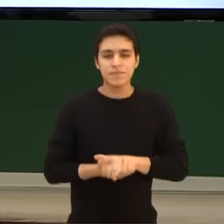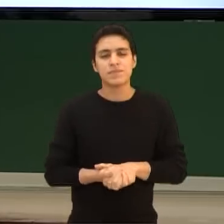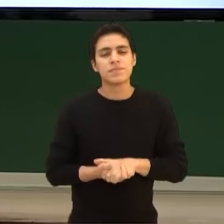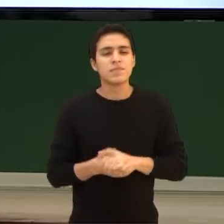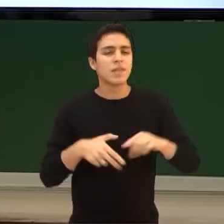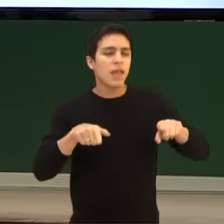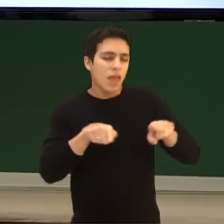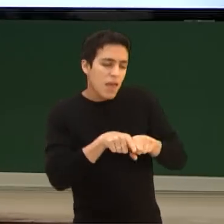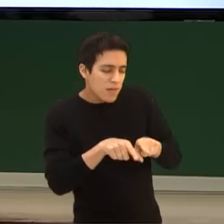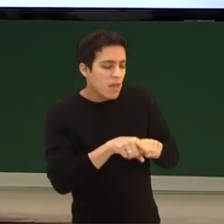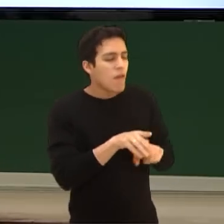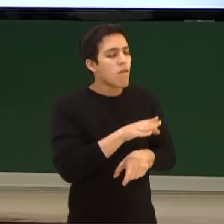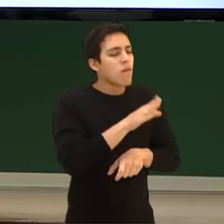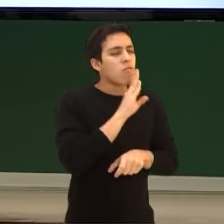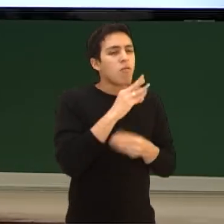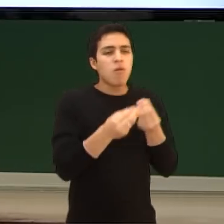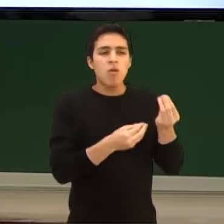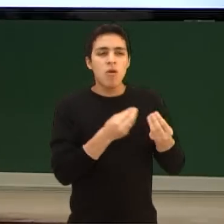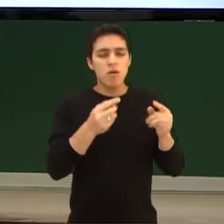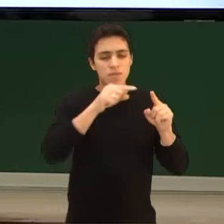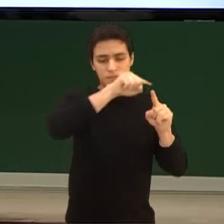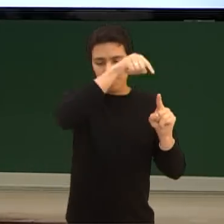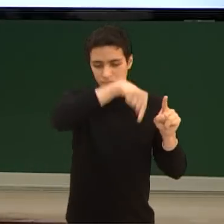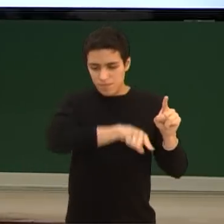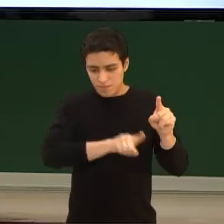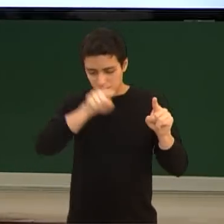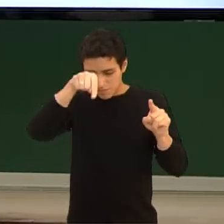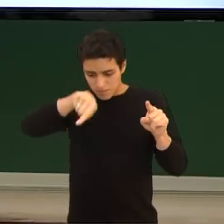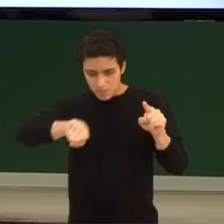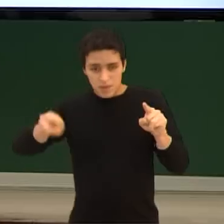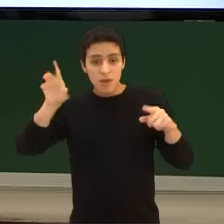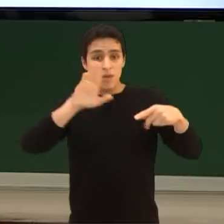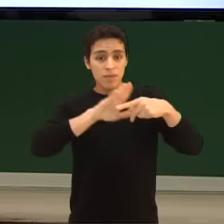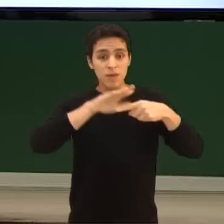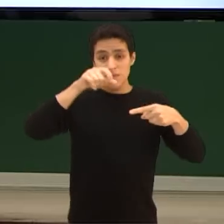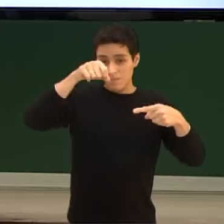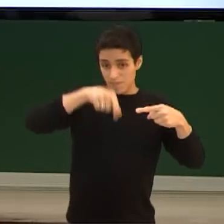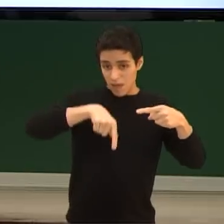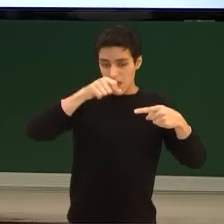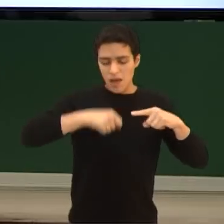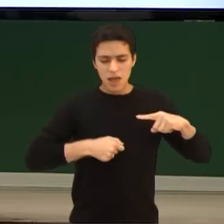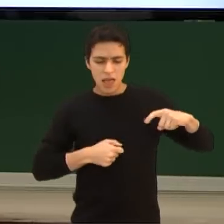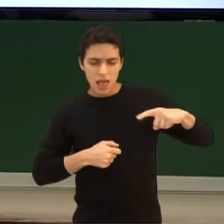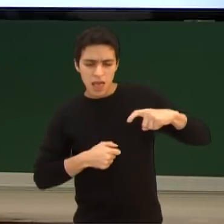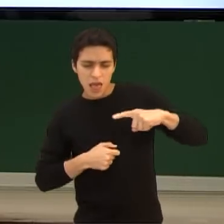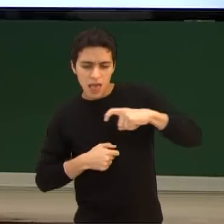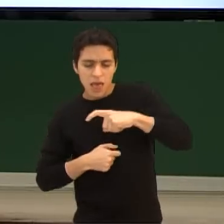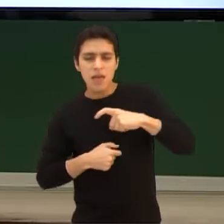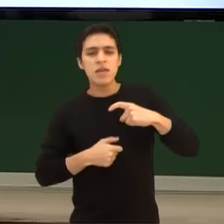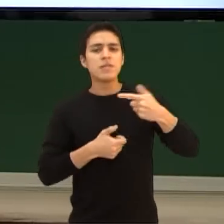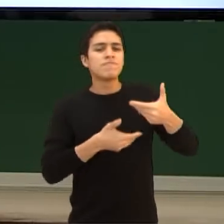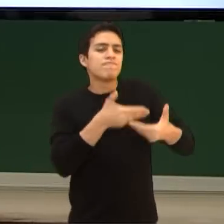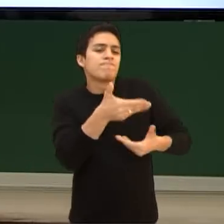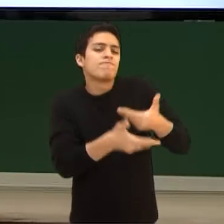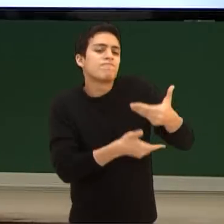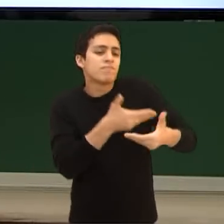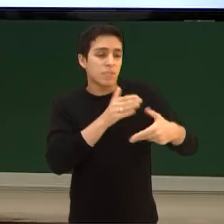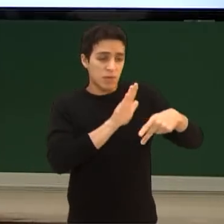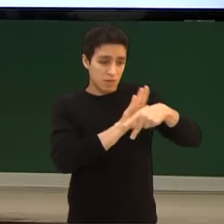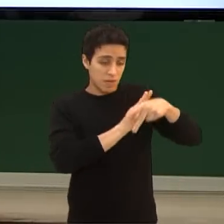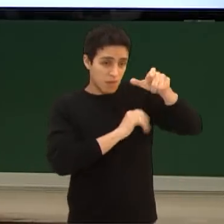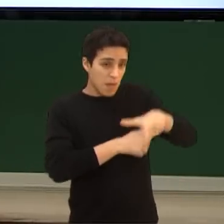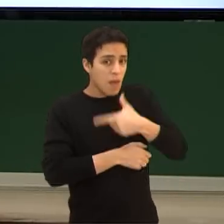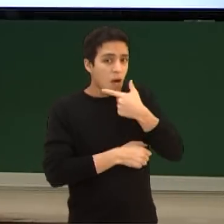Nós conhecemos qual é o trajeto que os espermatozoides fazem desde o momento em que eles são produzidos pelo